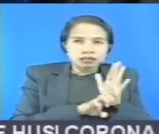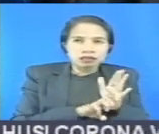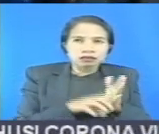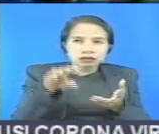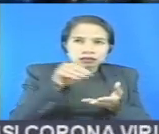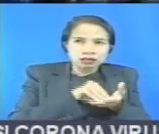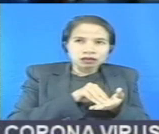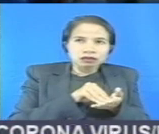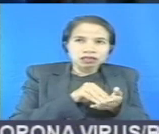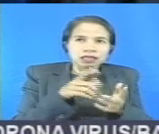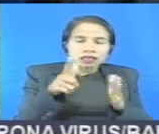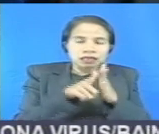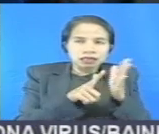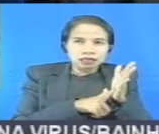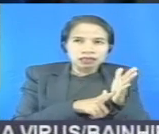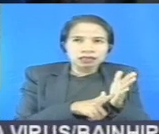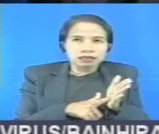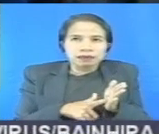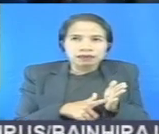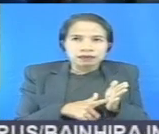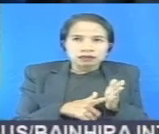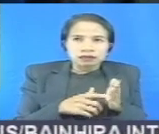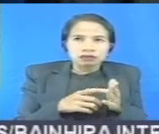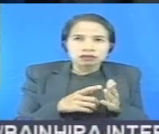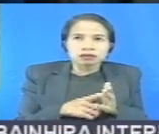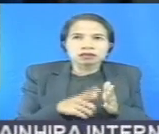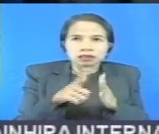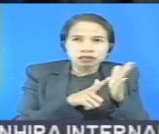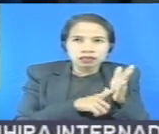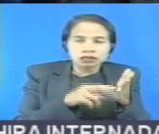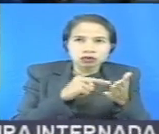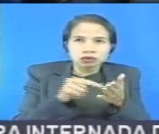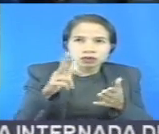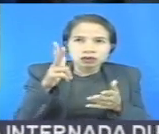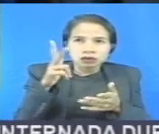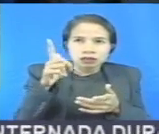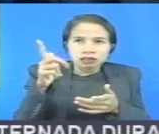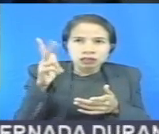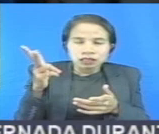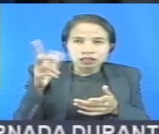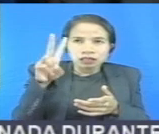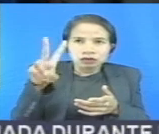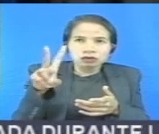o decreto-lei. E a minha base legal é o decreto-lei número